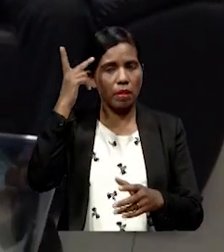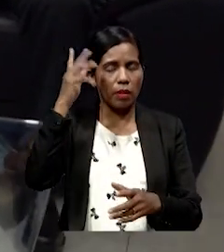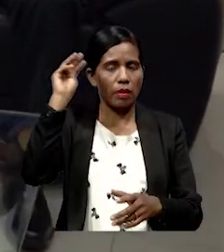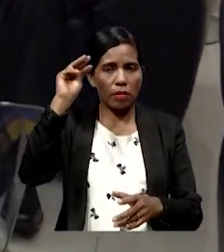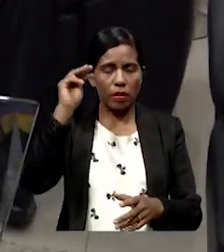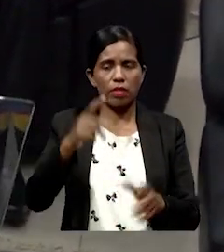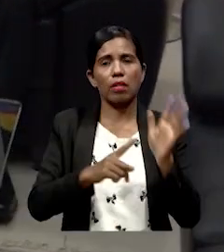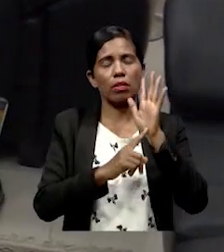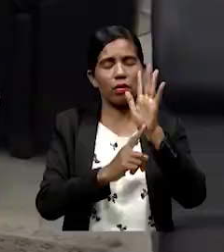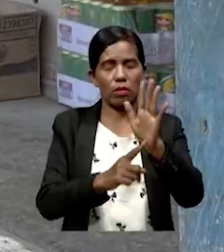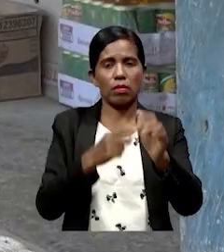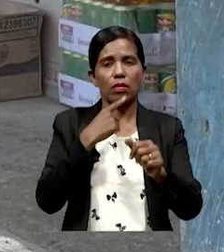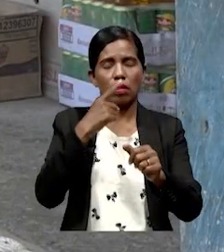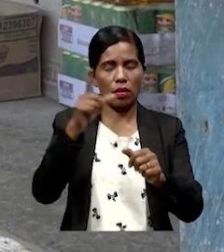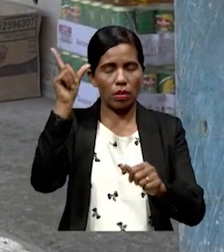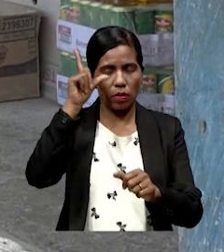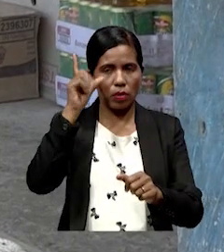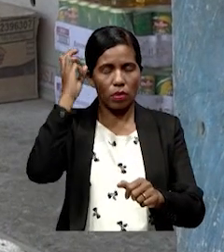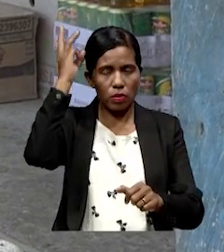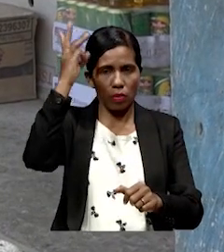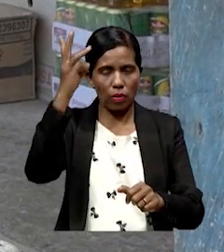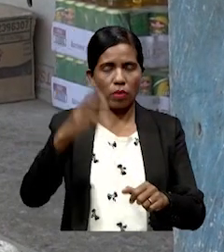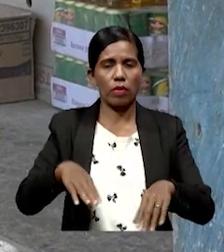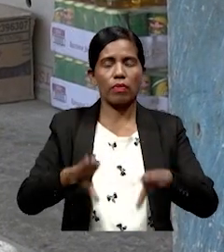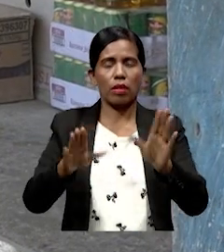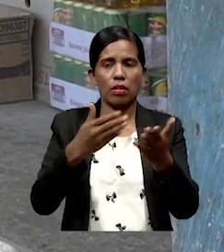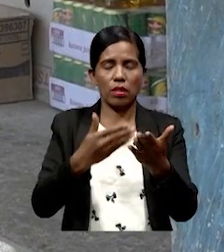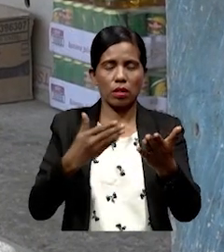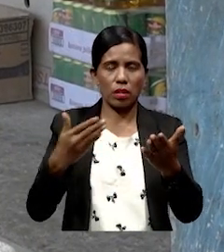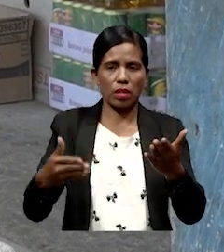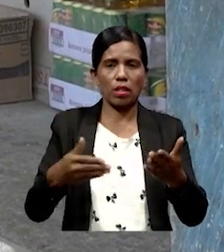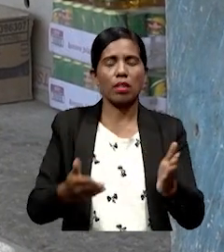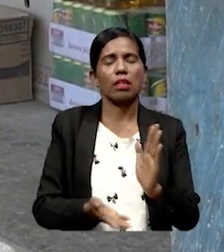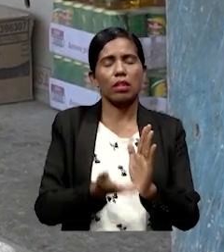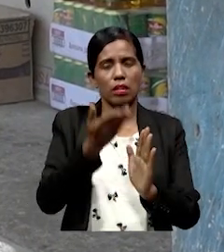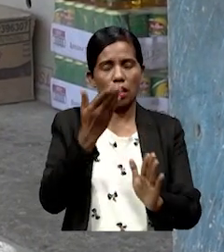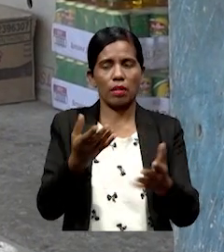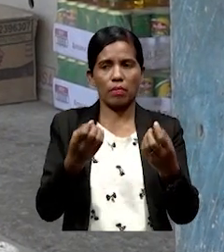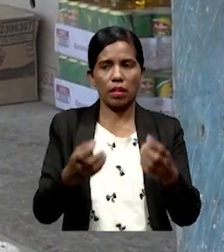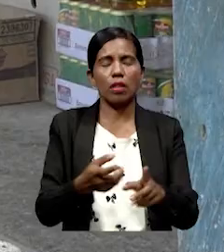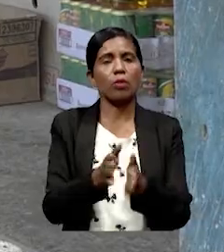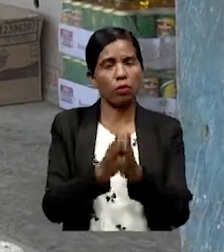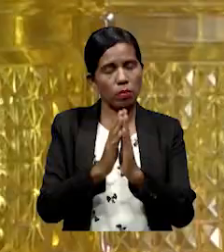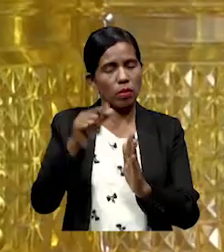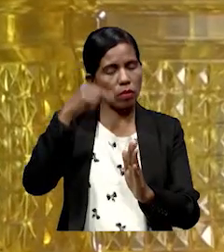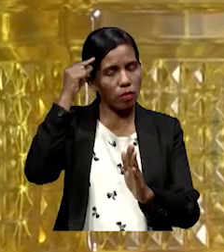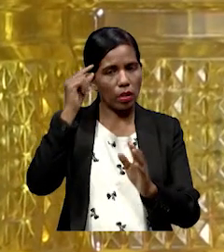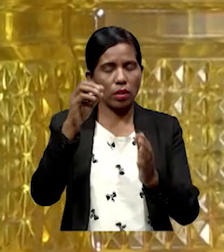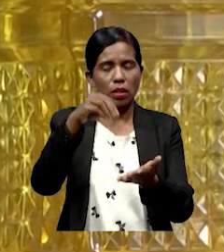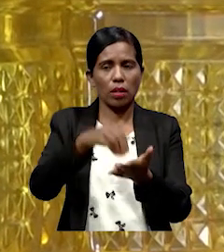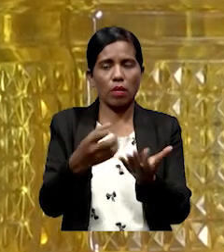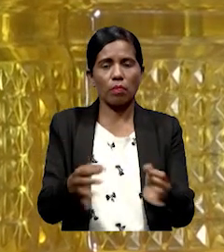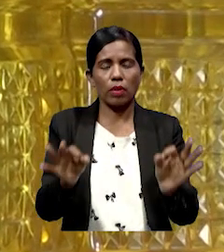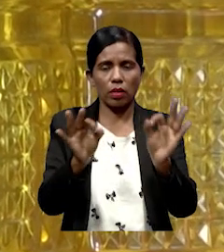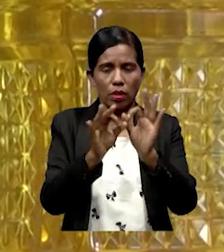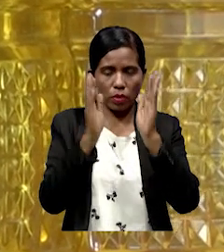Estado Francisco Guterres Luolo, preocupa com a folha de necessidade básica na Bessaé e Macas, no erro do governo a total importância para o